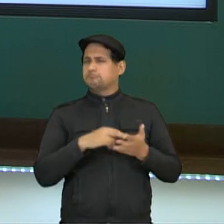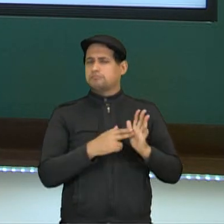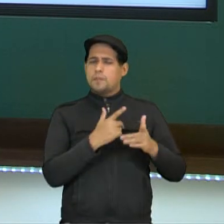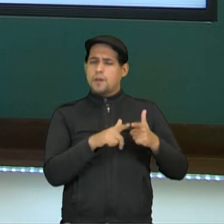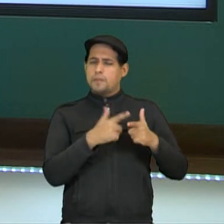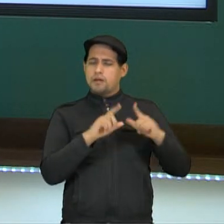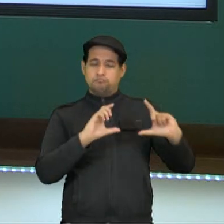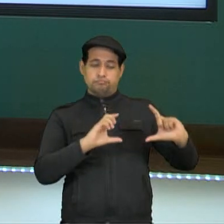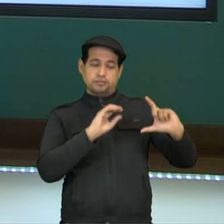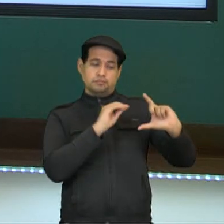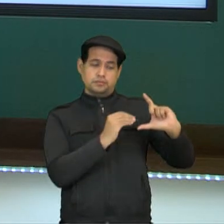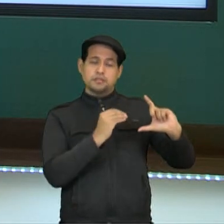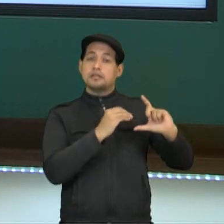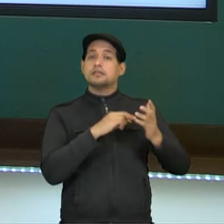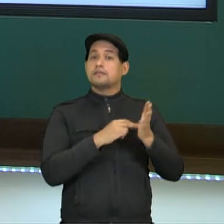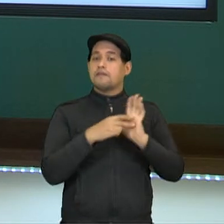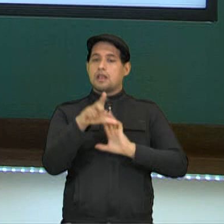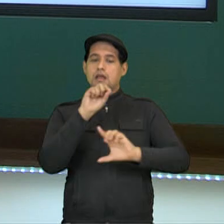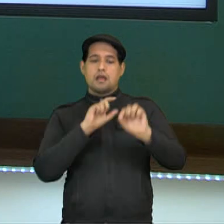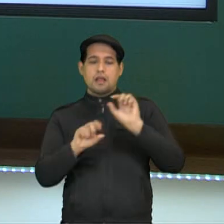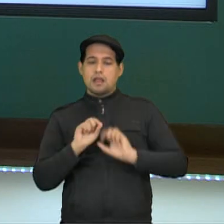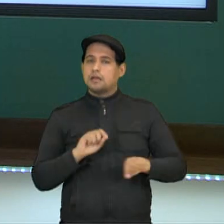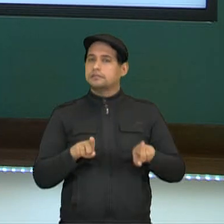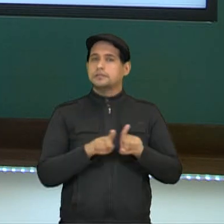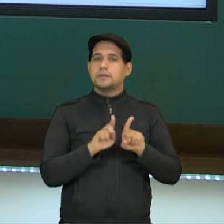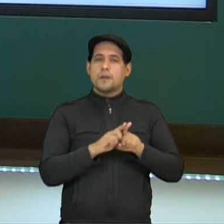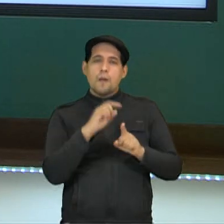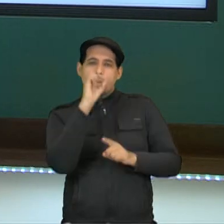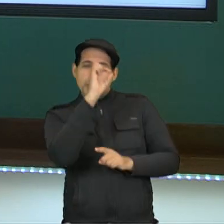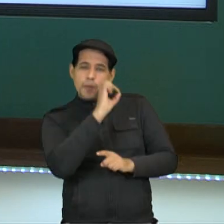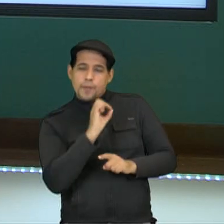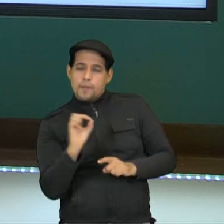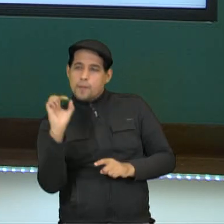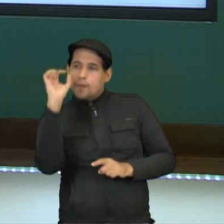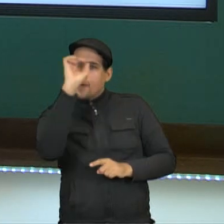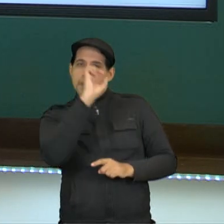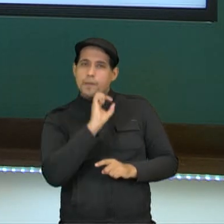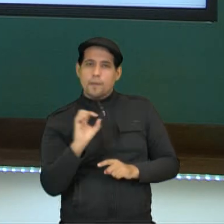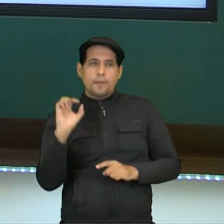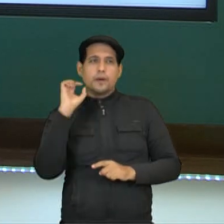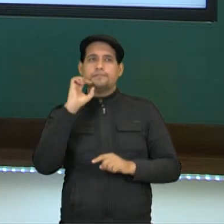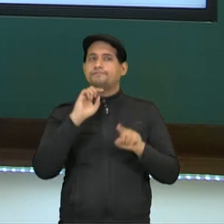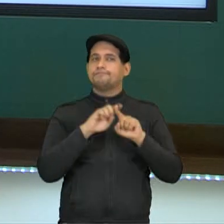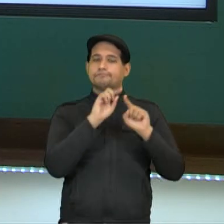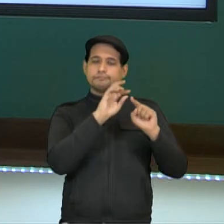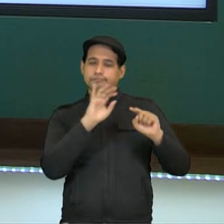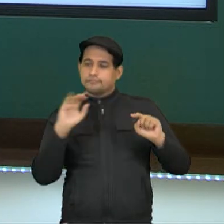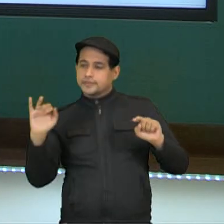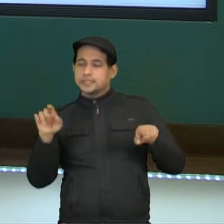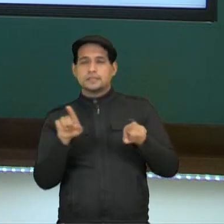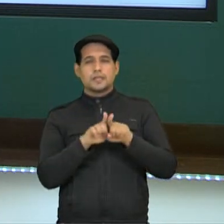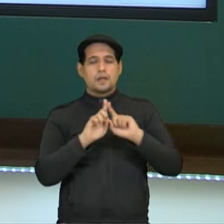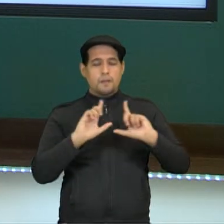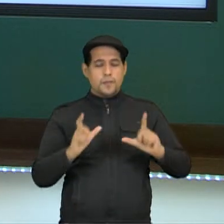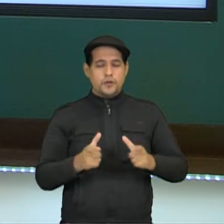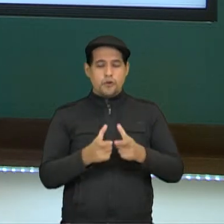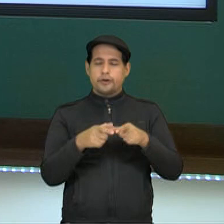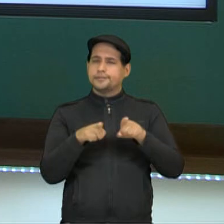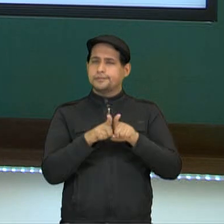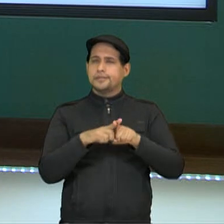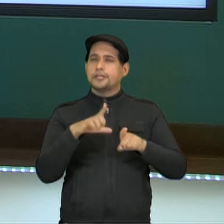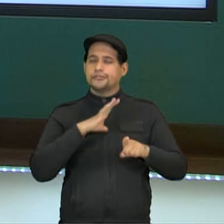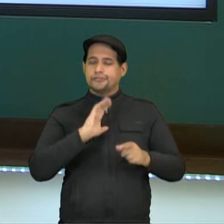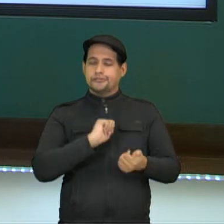como agente seletivo, ele vai selecionar as bolinhas, né, que são capazes de passar, que são as esferas menores, elas